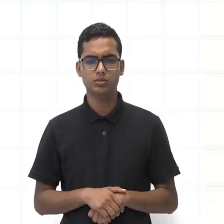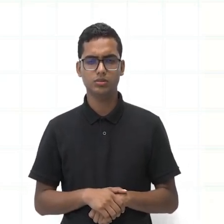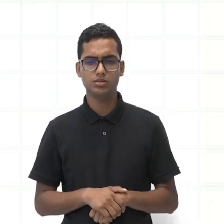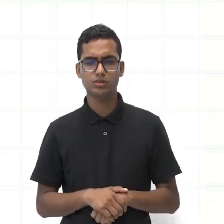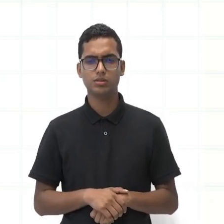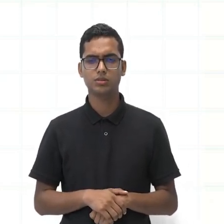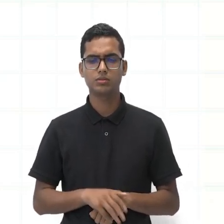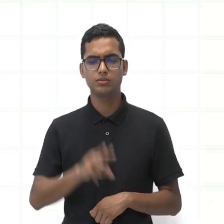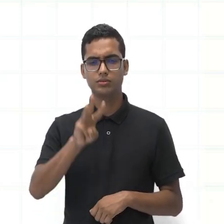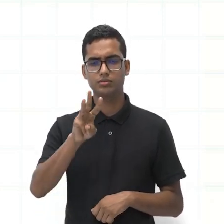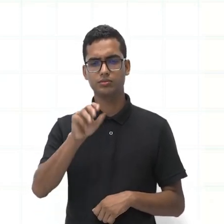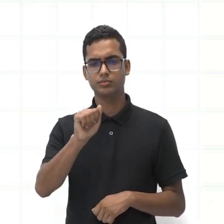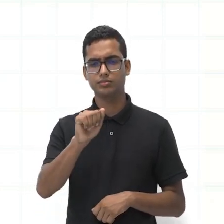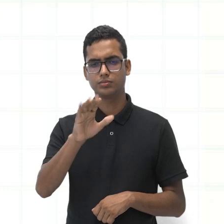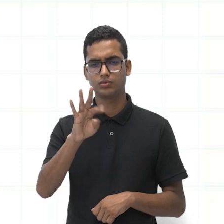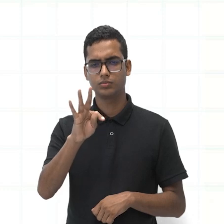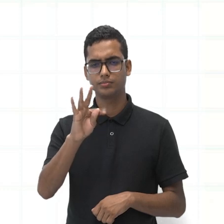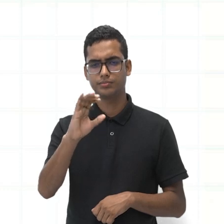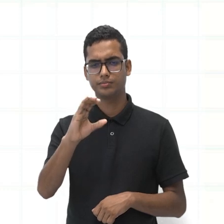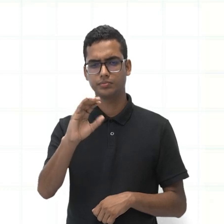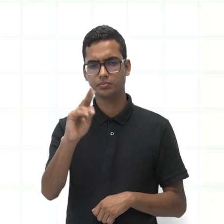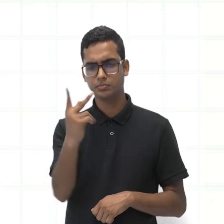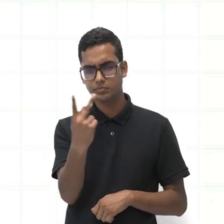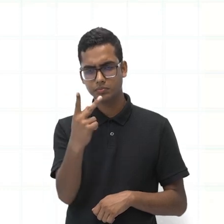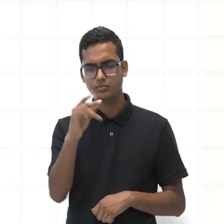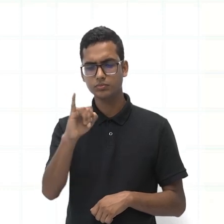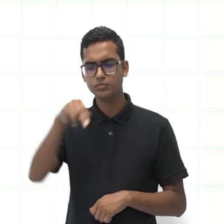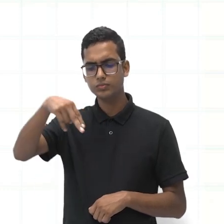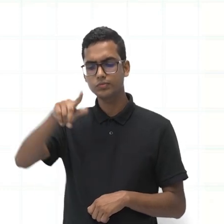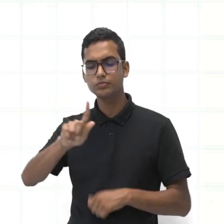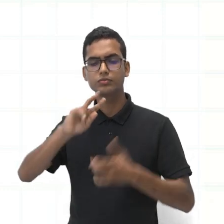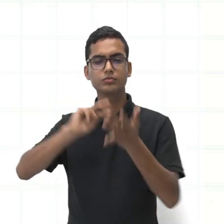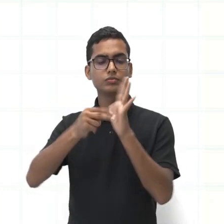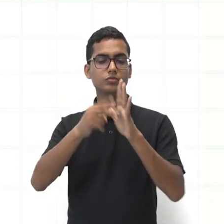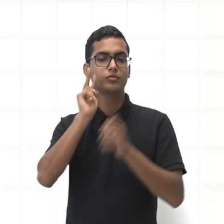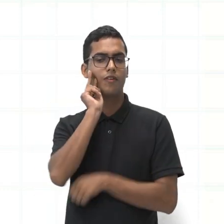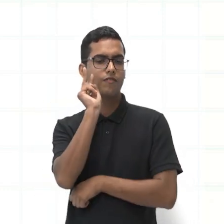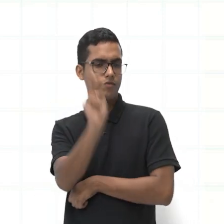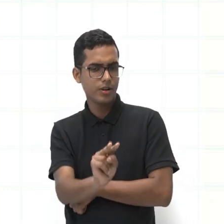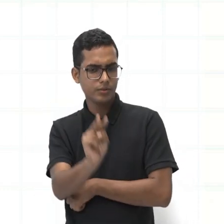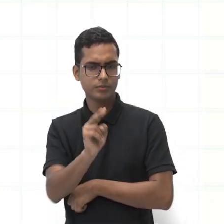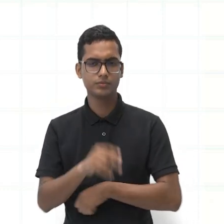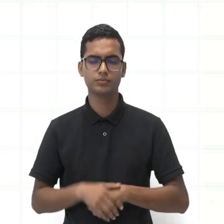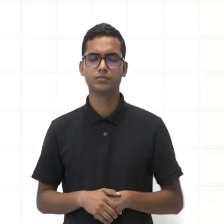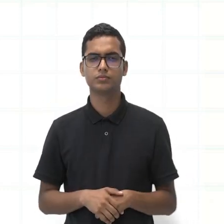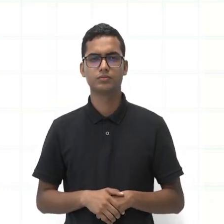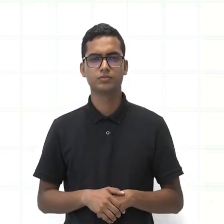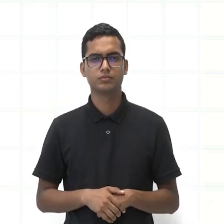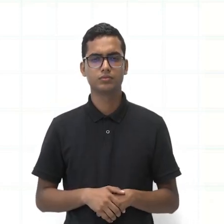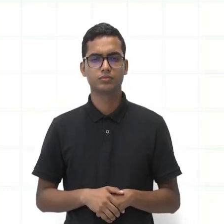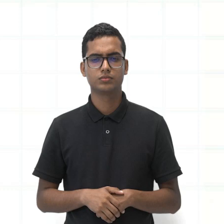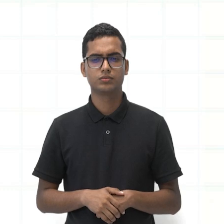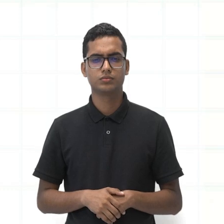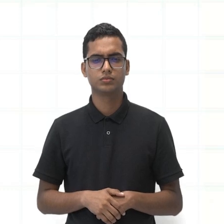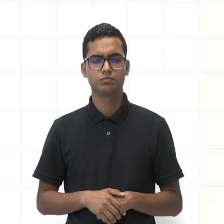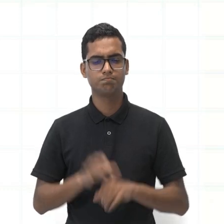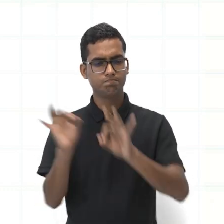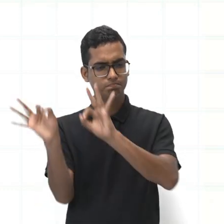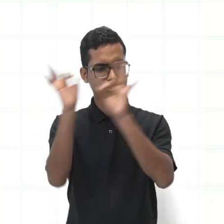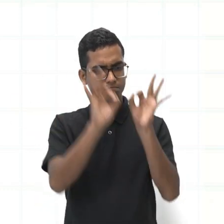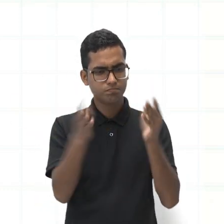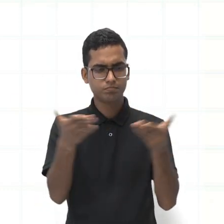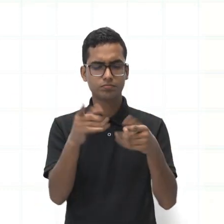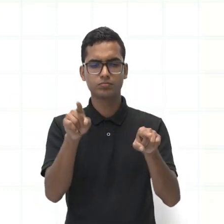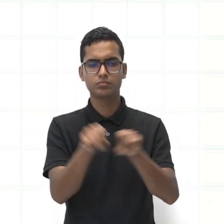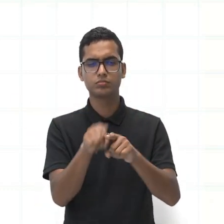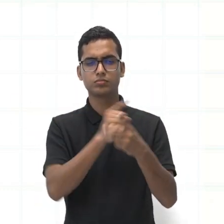Tá? Watch é assistir, ver. Watching, isso aqui também tem a mesma tradução aqui, tá? E watch é assistir, ver.